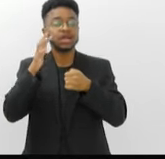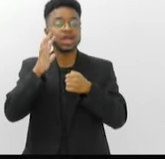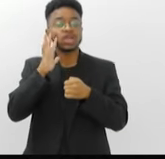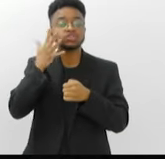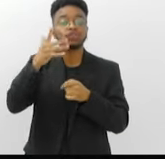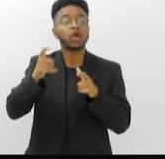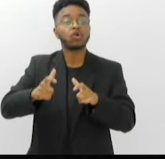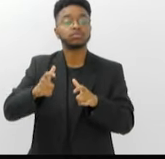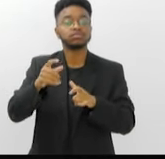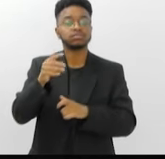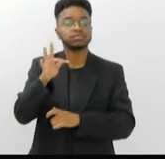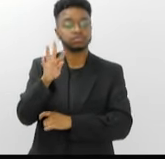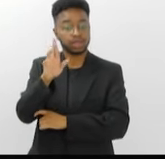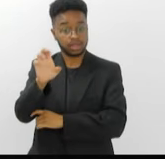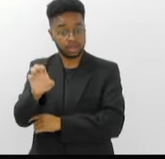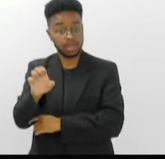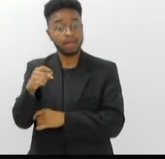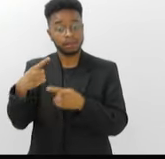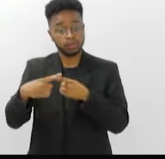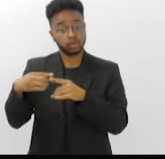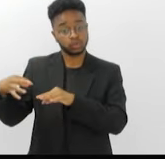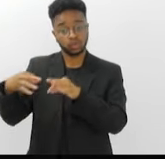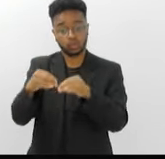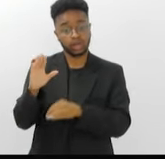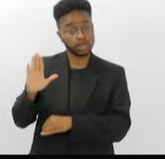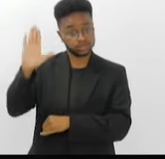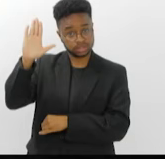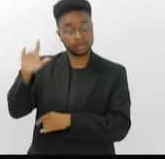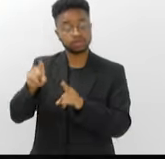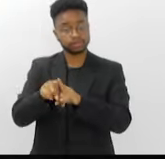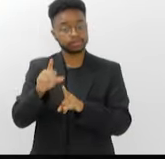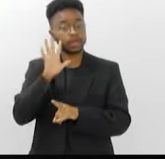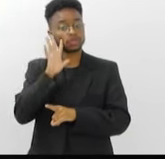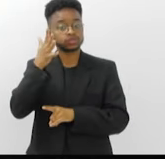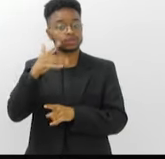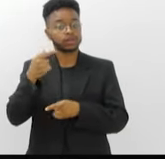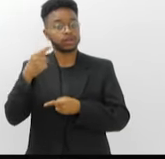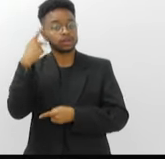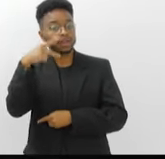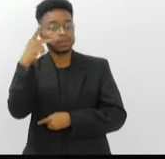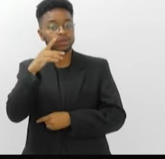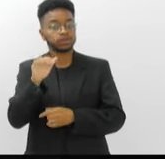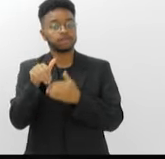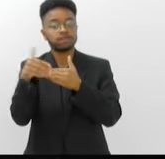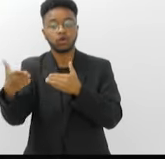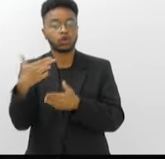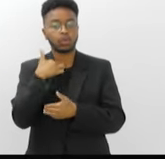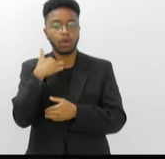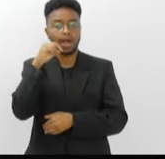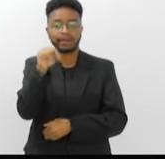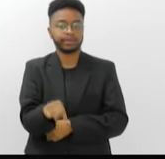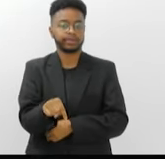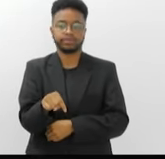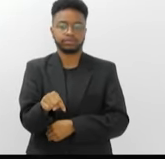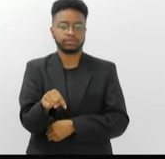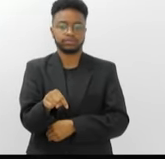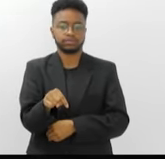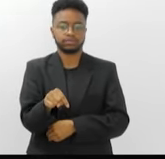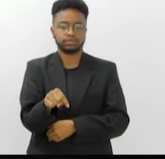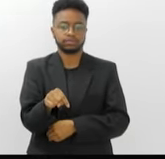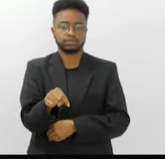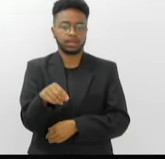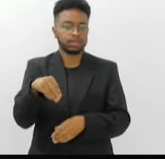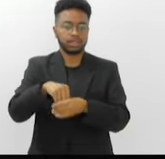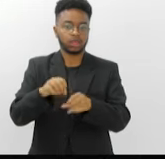porque são candidatos, e resolvido na política externa. E não pode ser trazido aqui para dentro